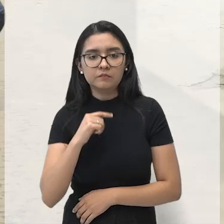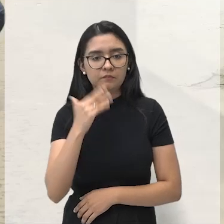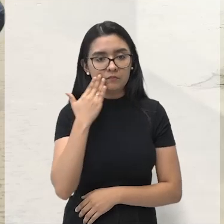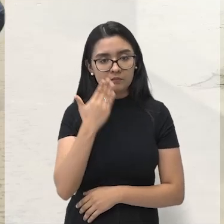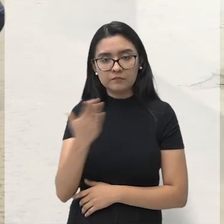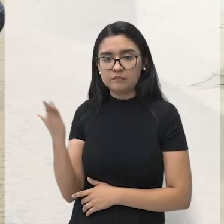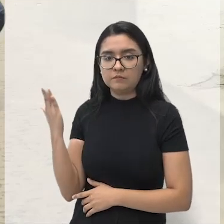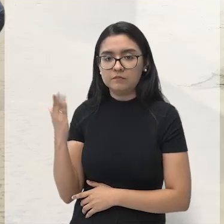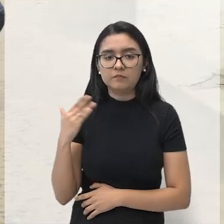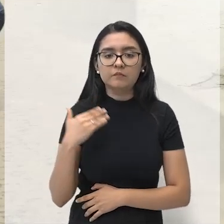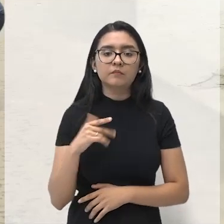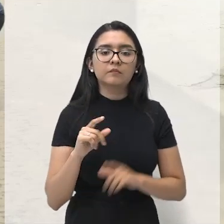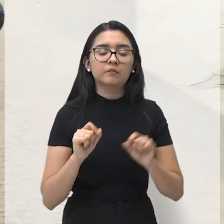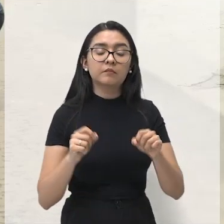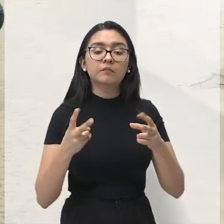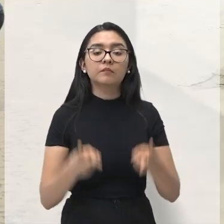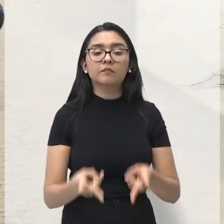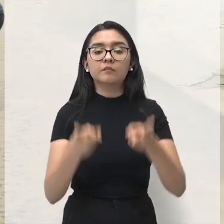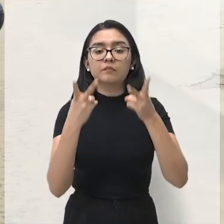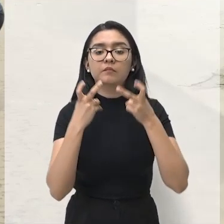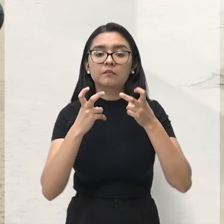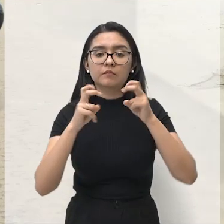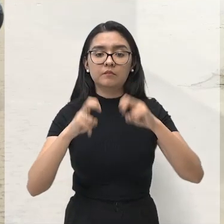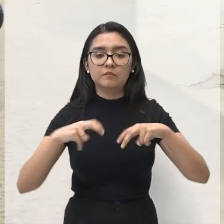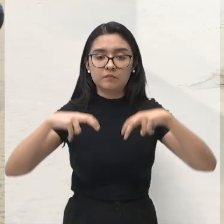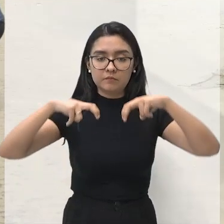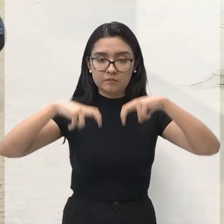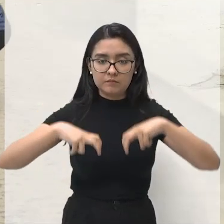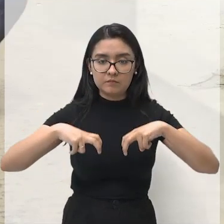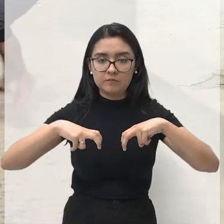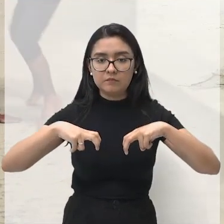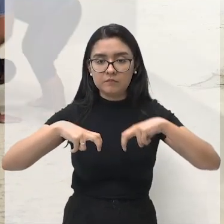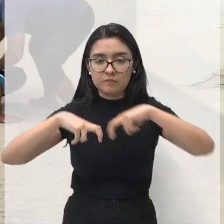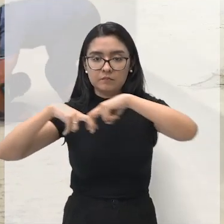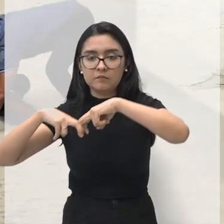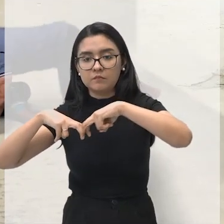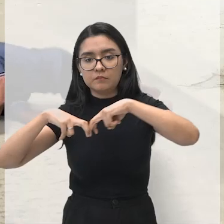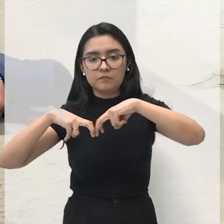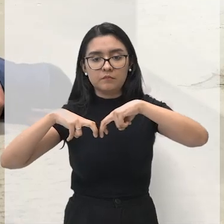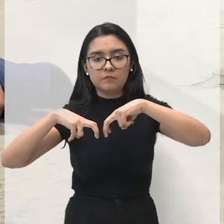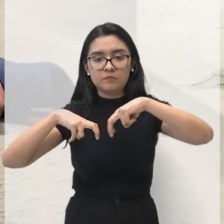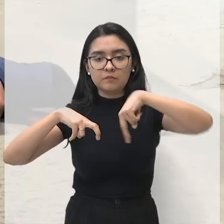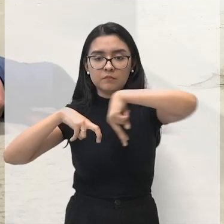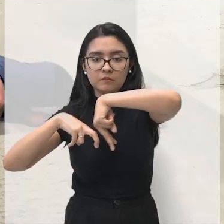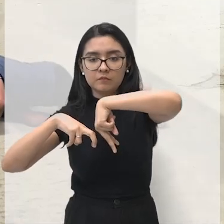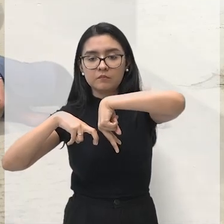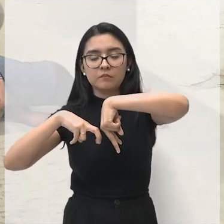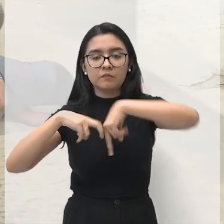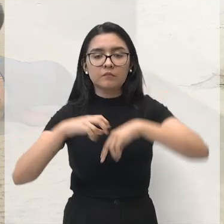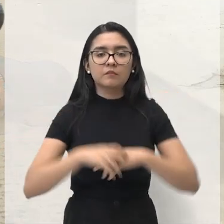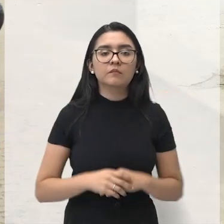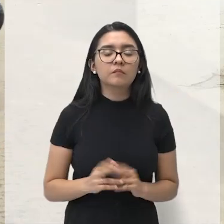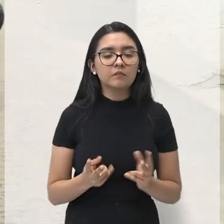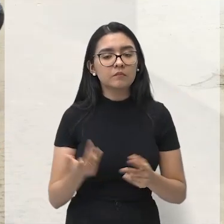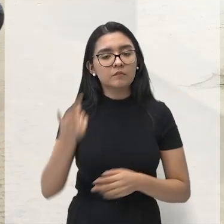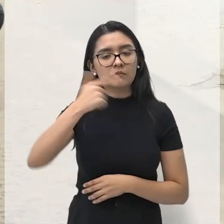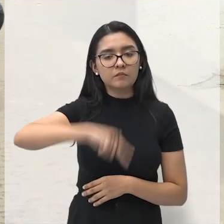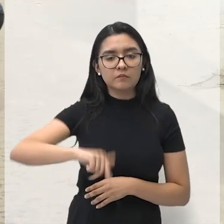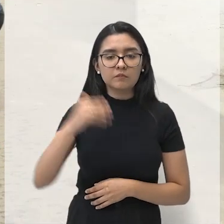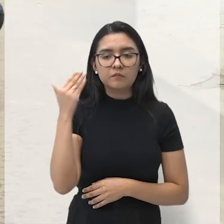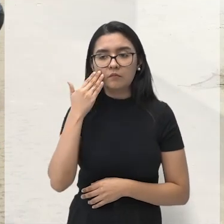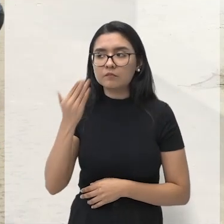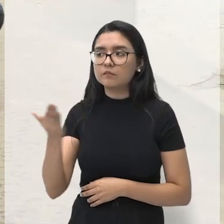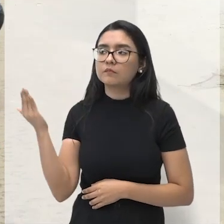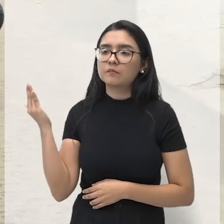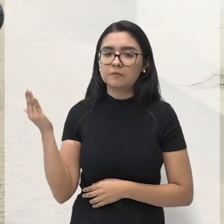acontece. Estica-se as pernas a fim de pesar o peito sobre o adversário. Olha só, mais uma vez em